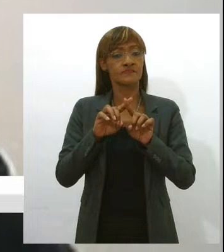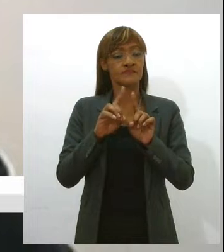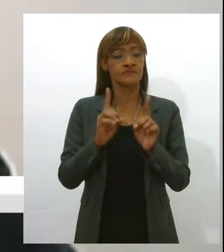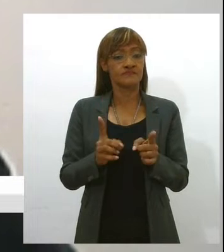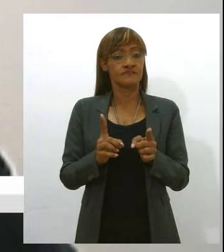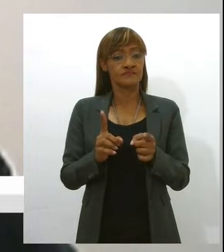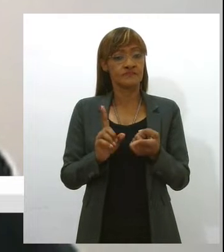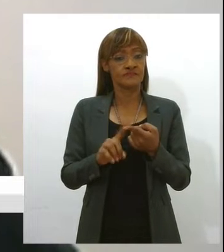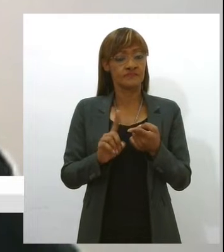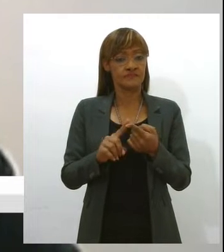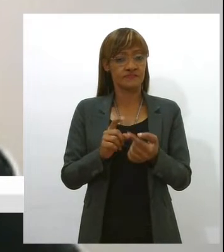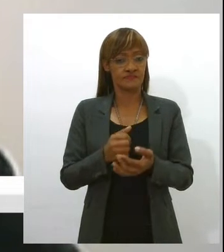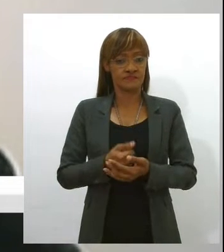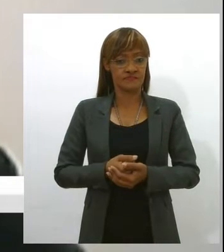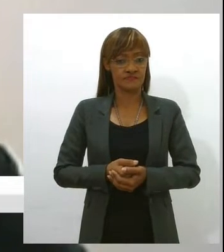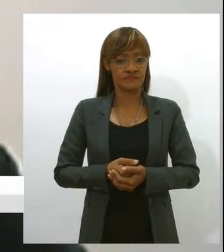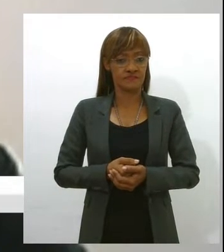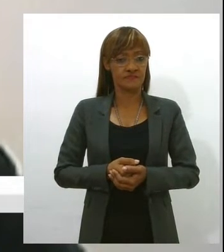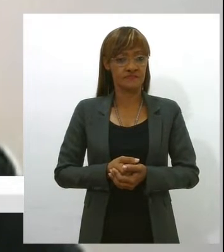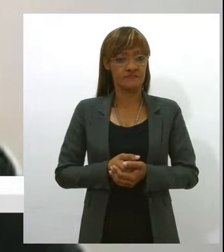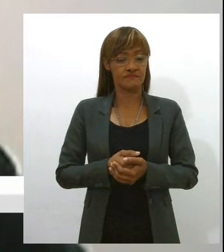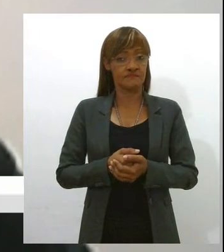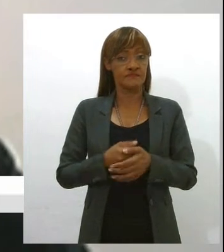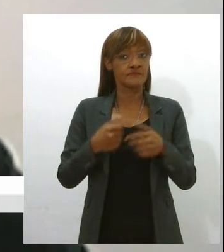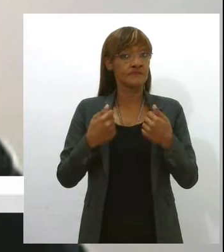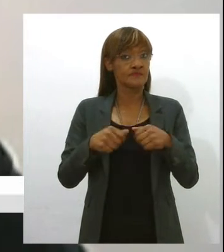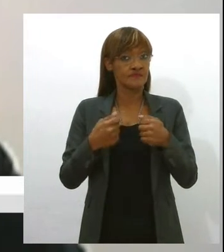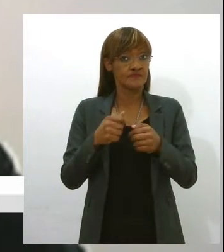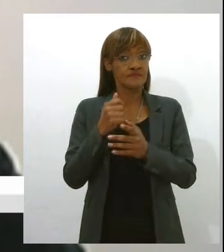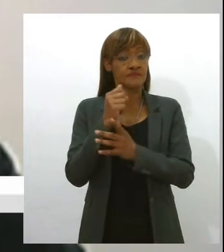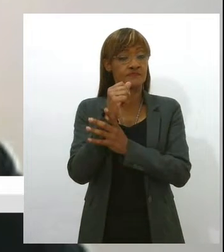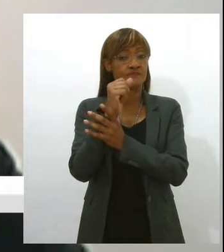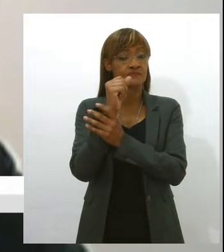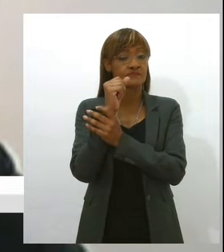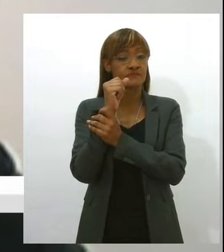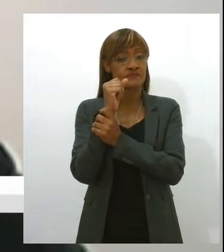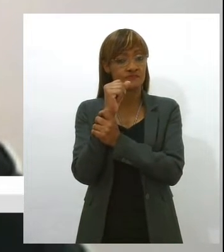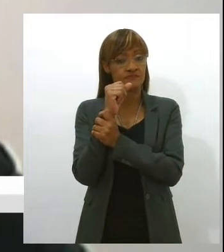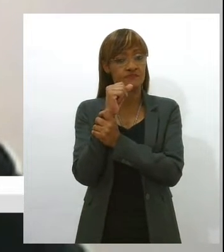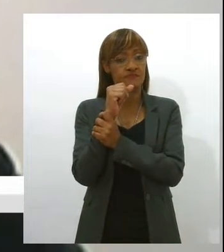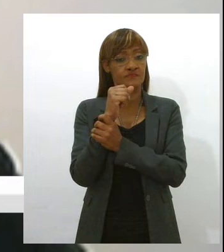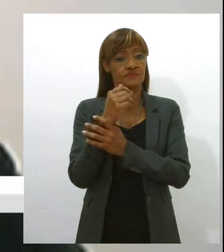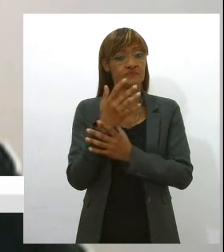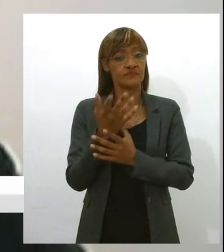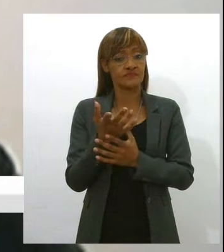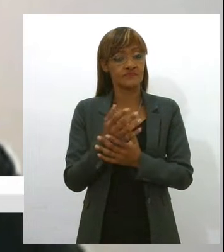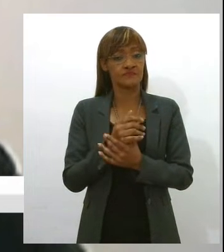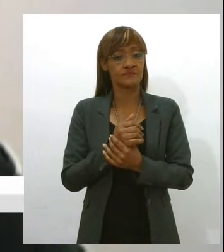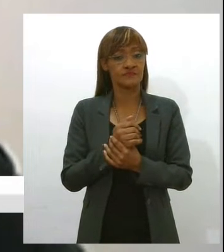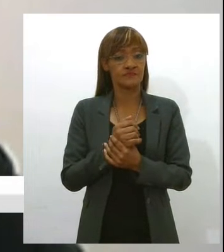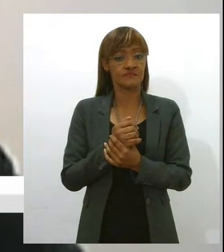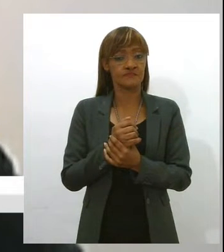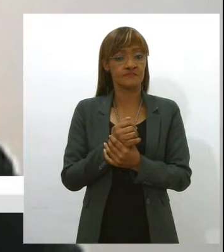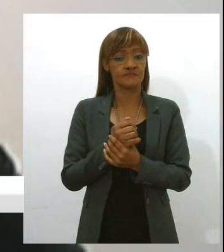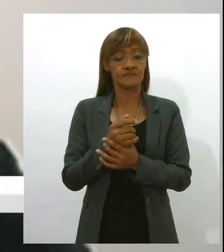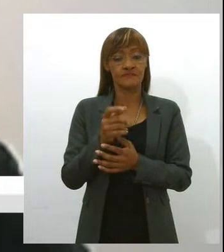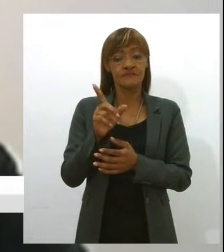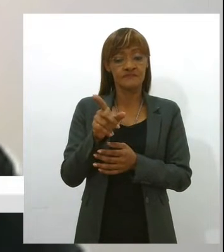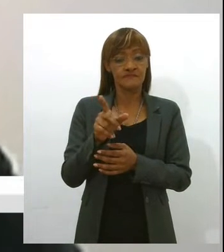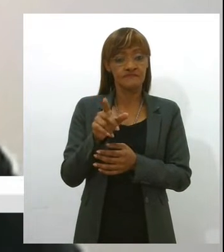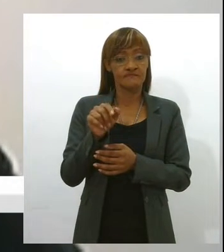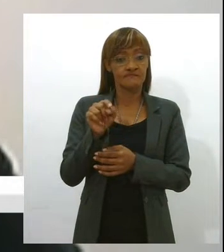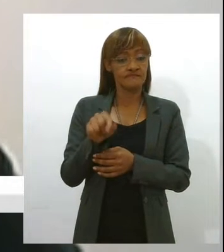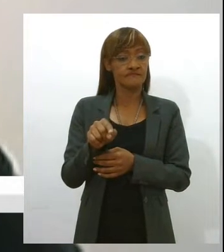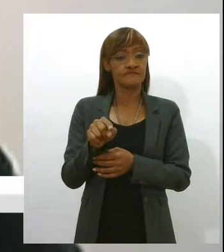tem um certo equilíbrio, assim, para que também não seja muito difícil para ela, enquanto criança, ter que lidar com isso,